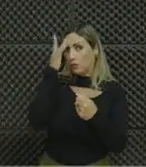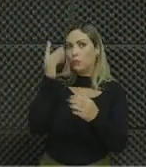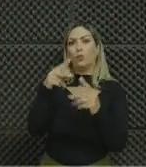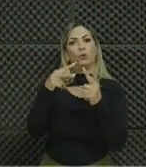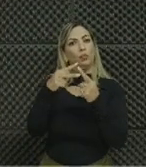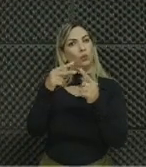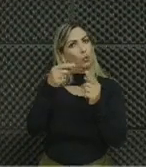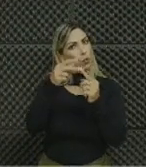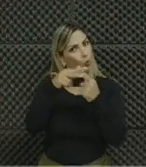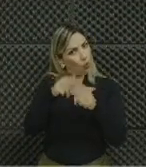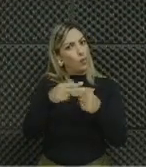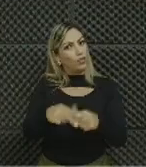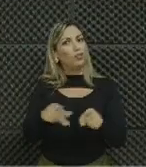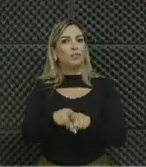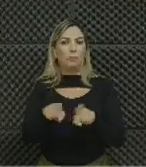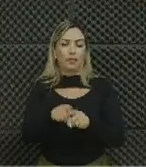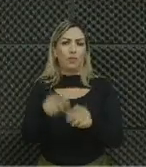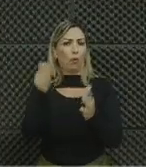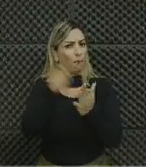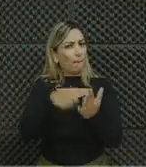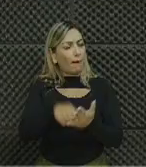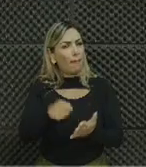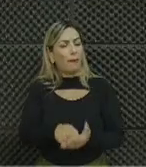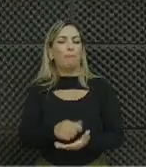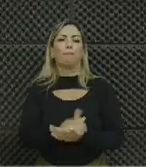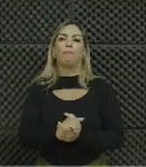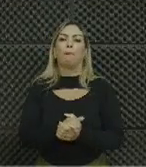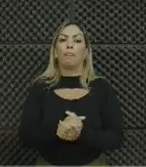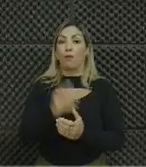corrigem, que é justamente isso aqui, olha só.